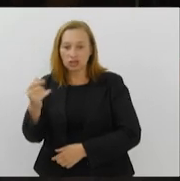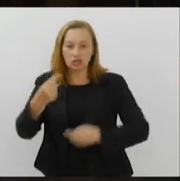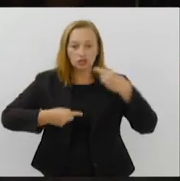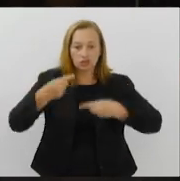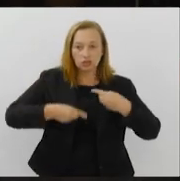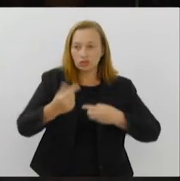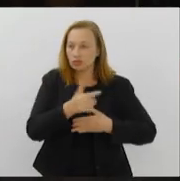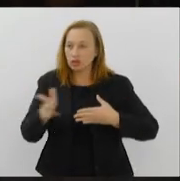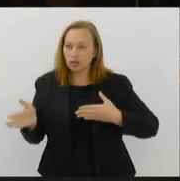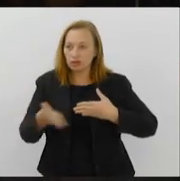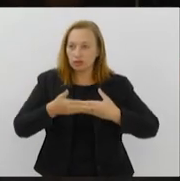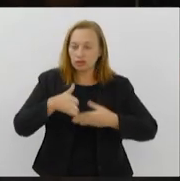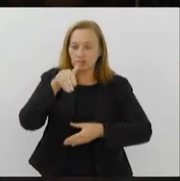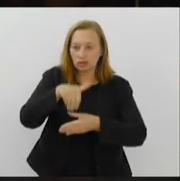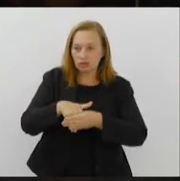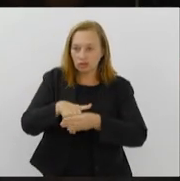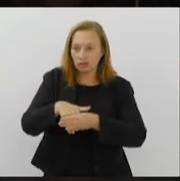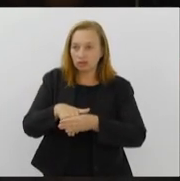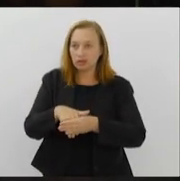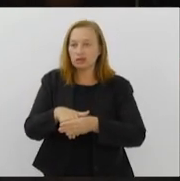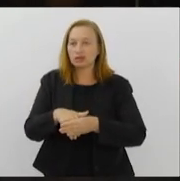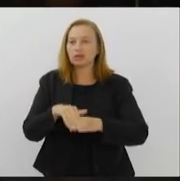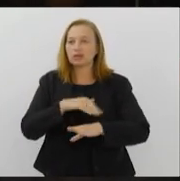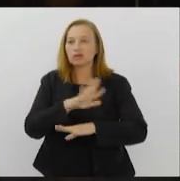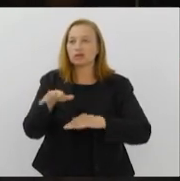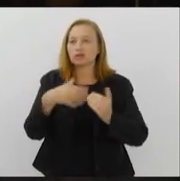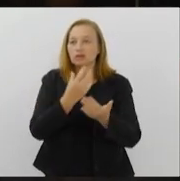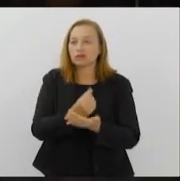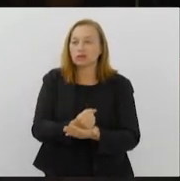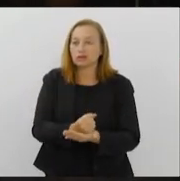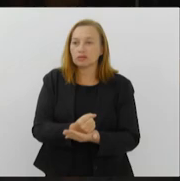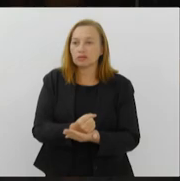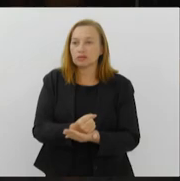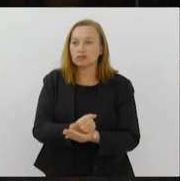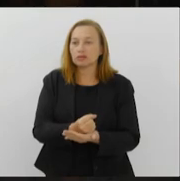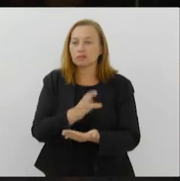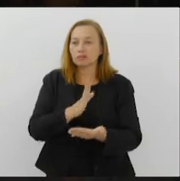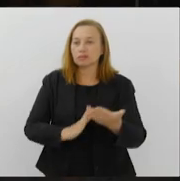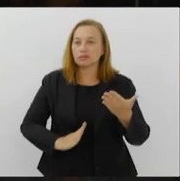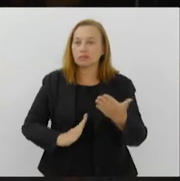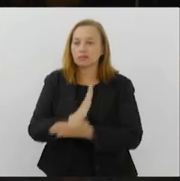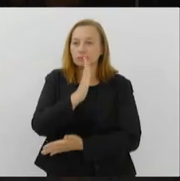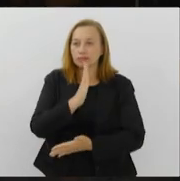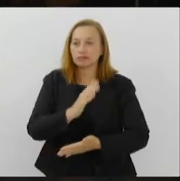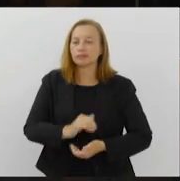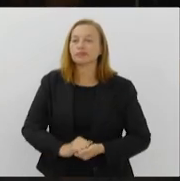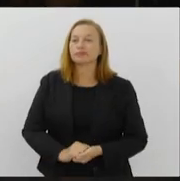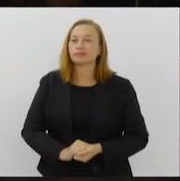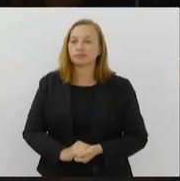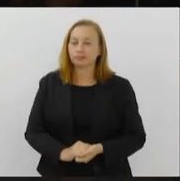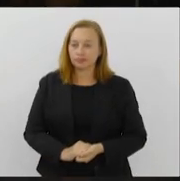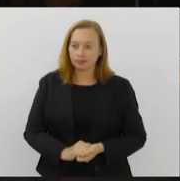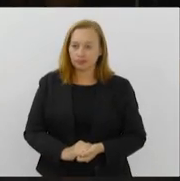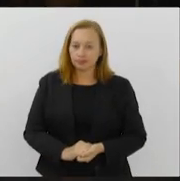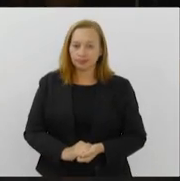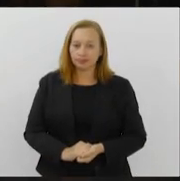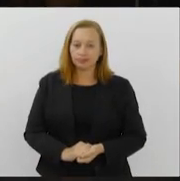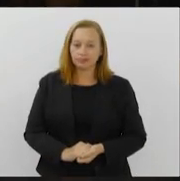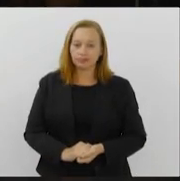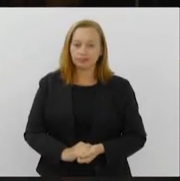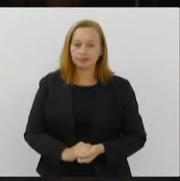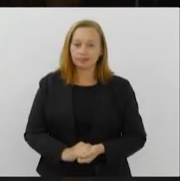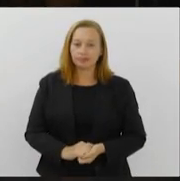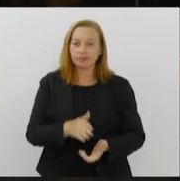queira discutir, encerrada a discussão, em votação, os senhores que aprovam permaneçam como estão, aprovado, vai